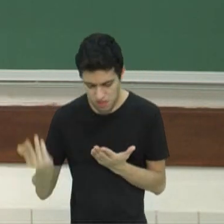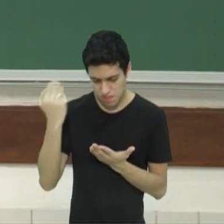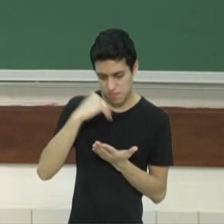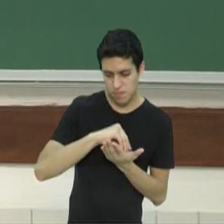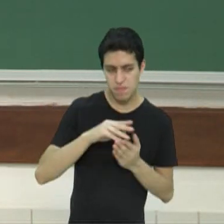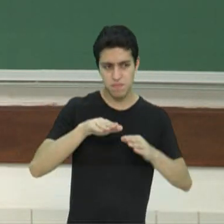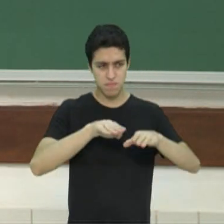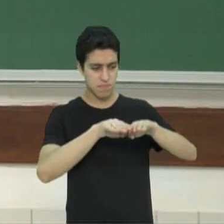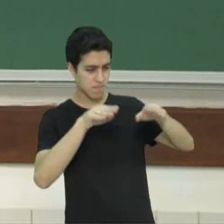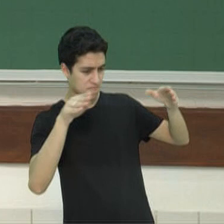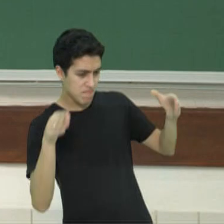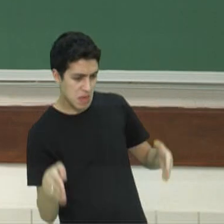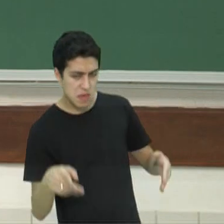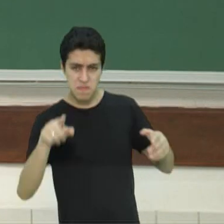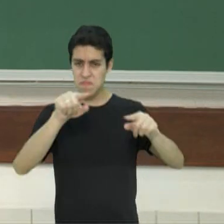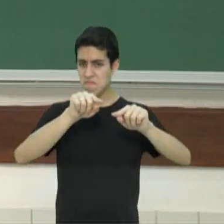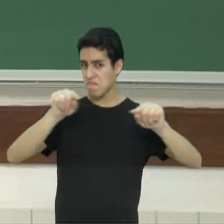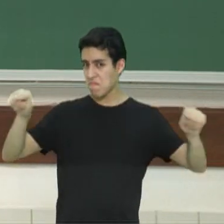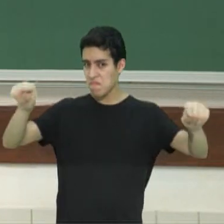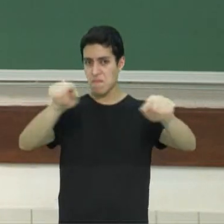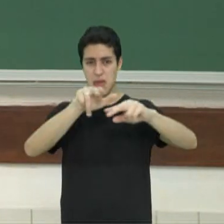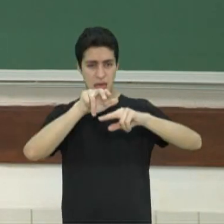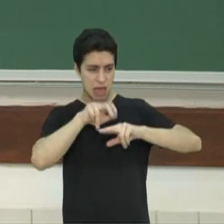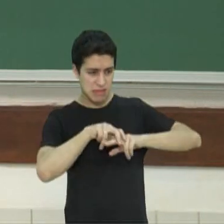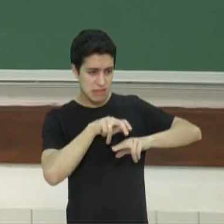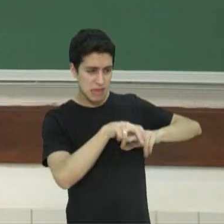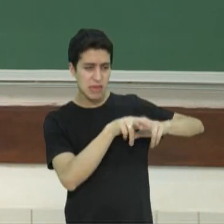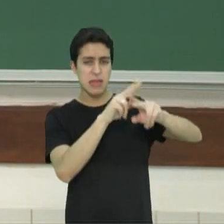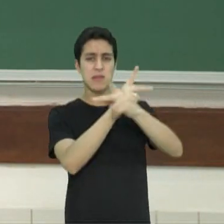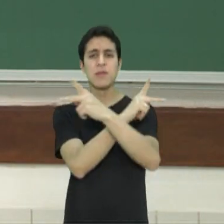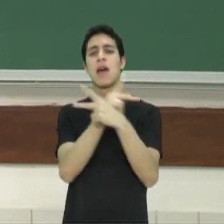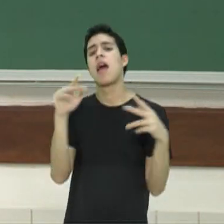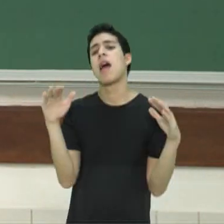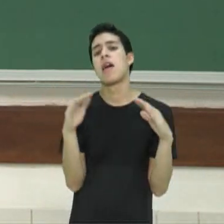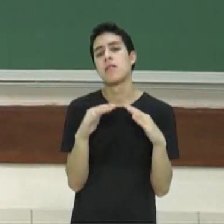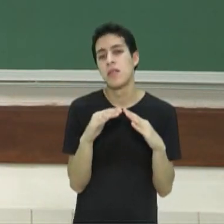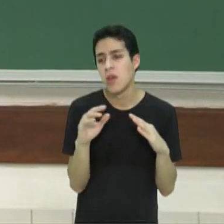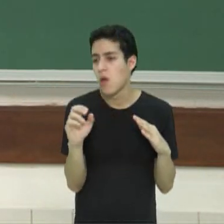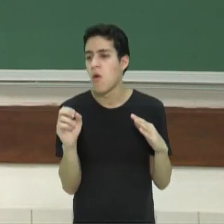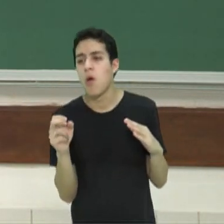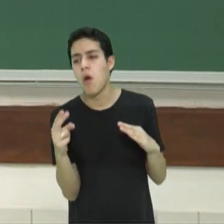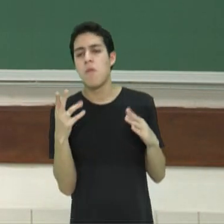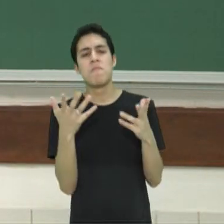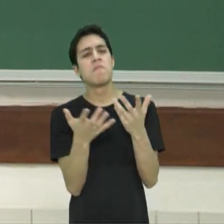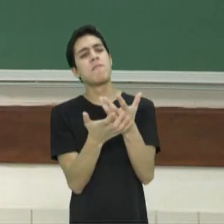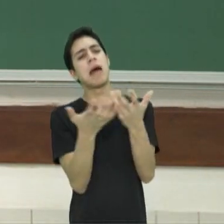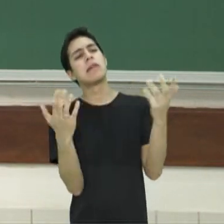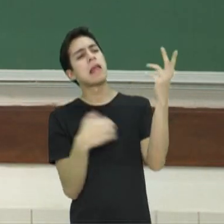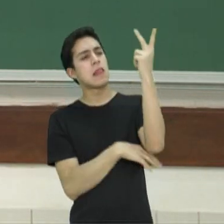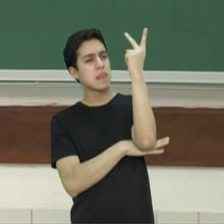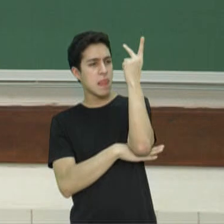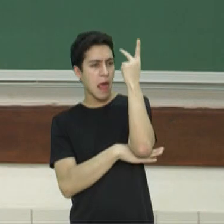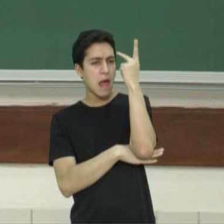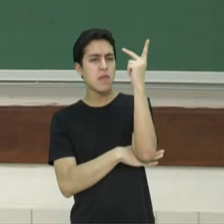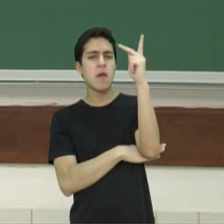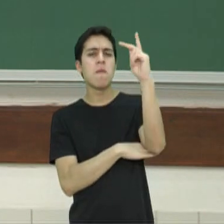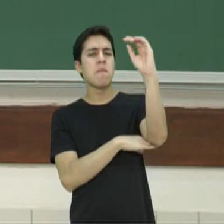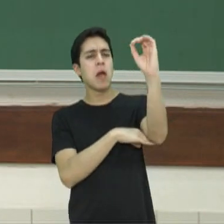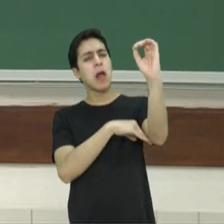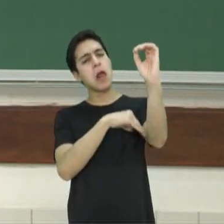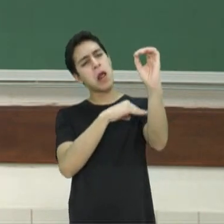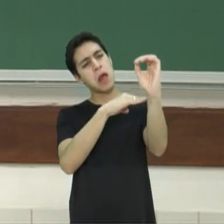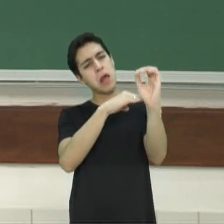a mesa que está aí na sua frente, a cadeira que está aí na sua casa, ou vai pintar uma paisagem natural, um lindo pôr do